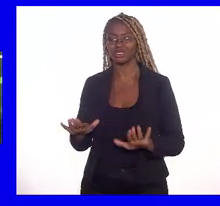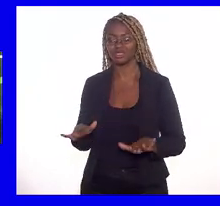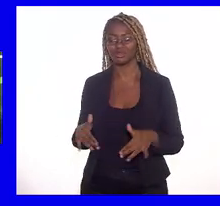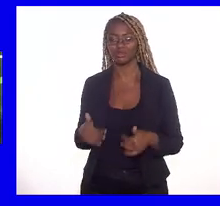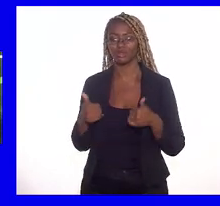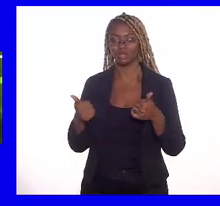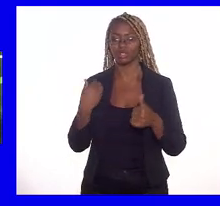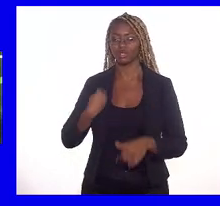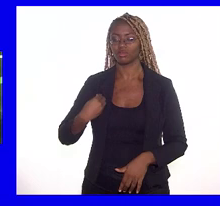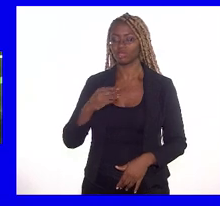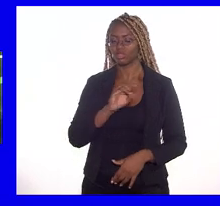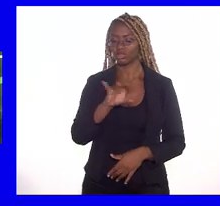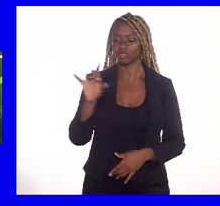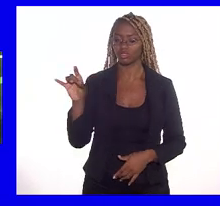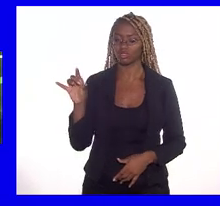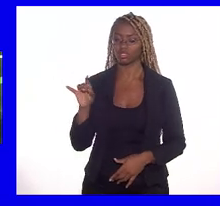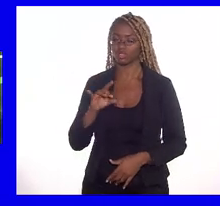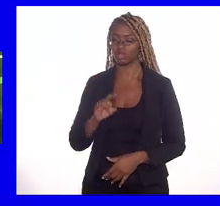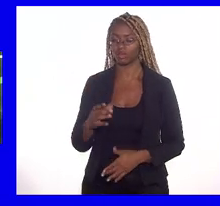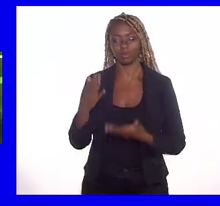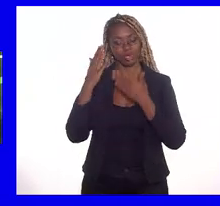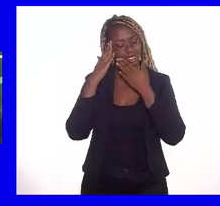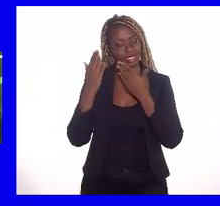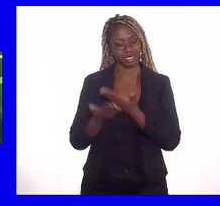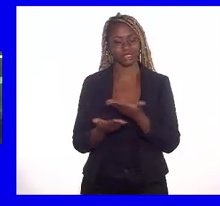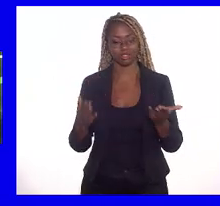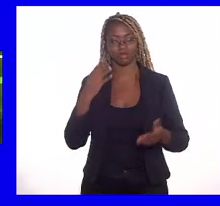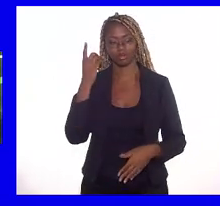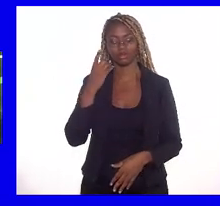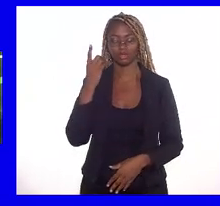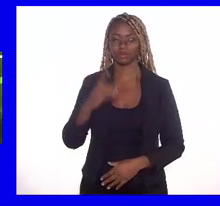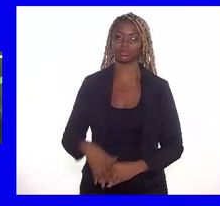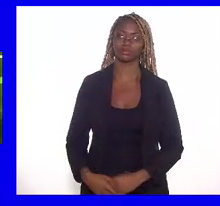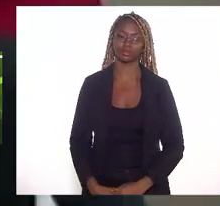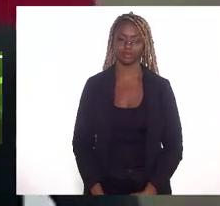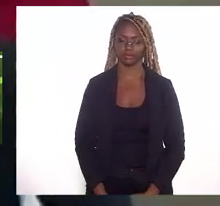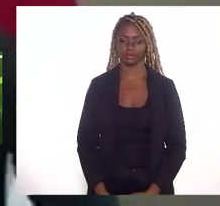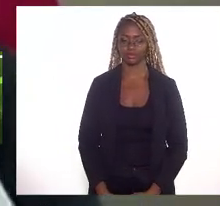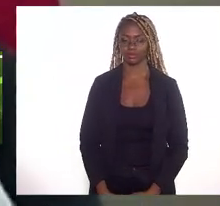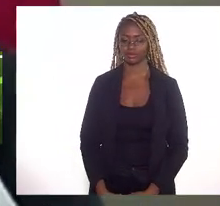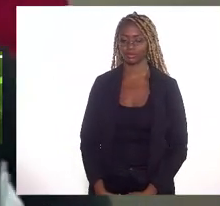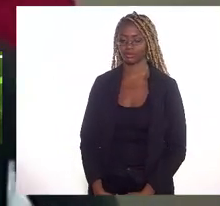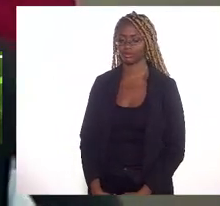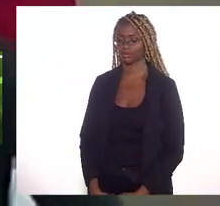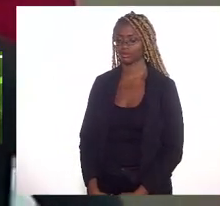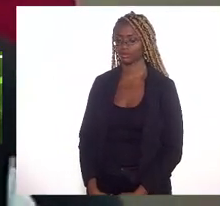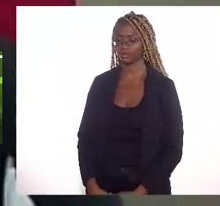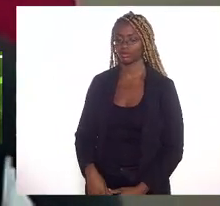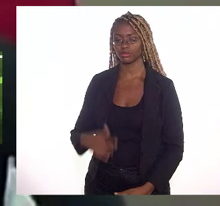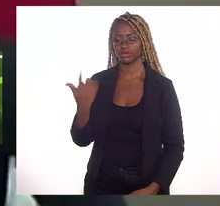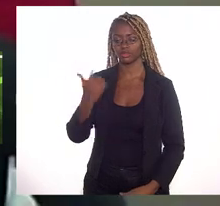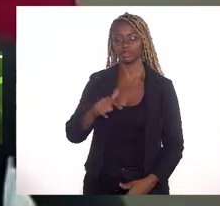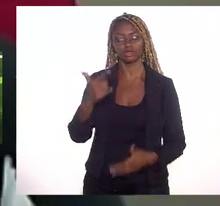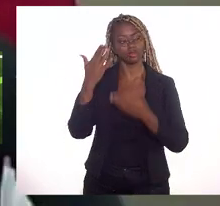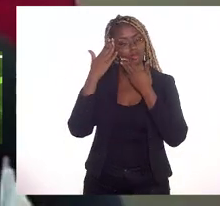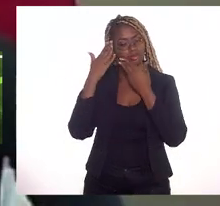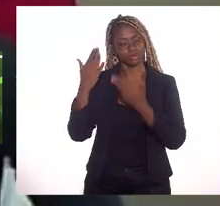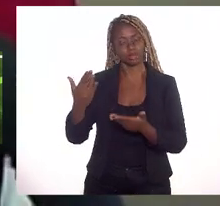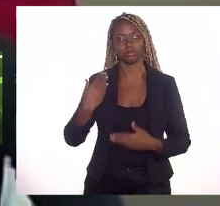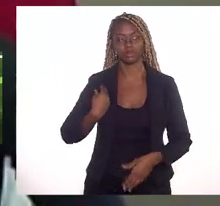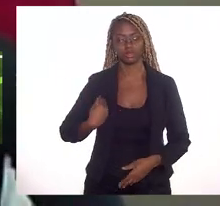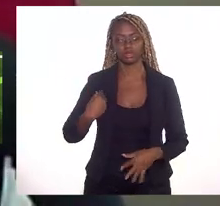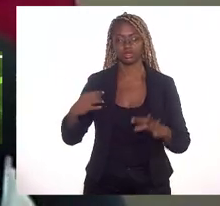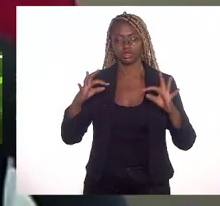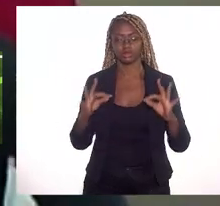nossos queridos portadores e seus familiares. Muito obrigada, deputada. Eu quero mais uma vez agradecer a presença de todas